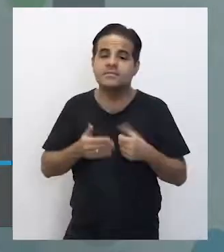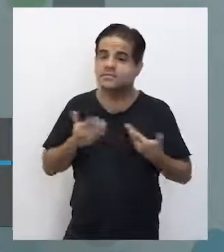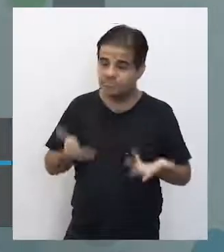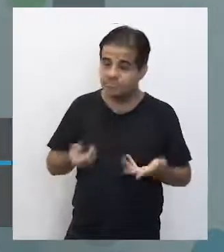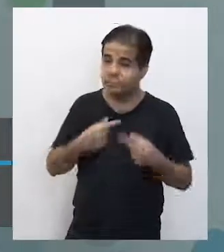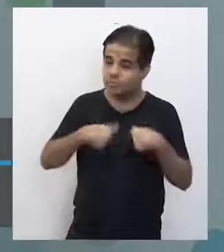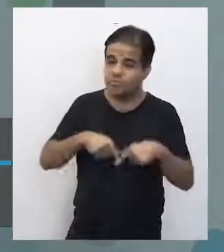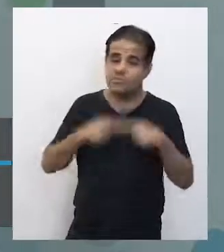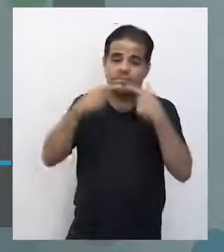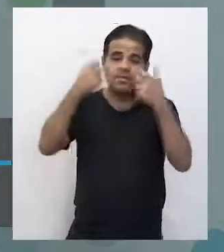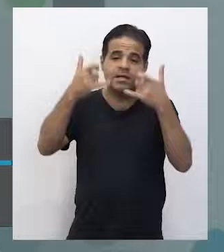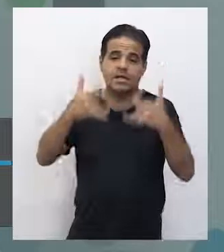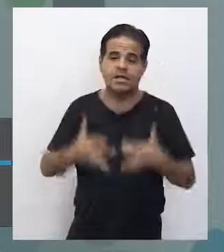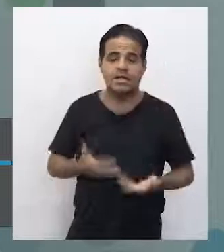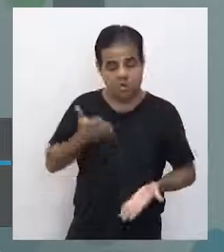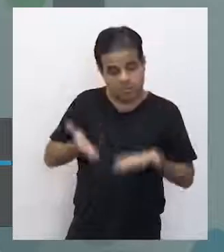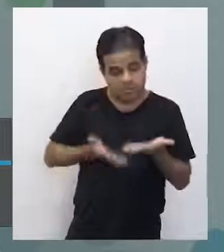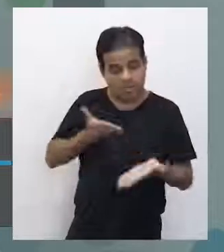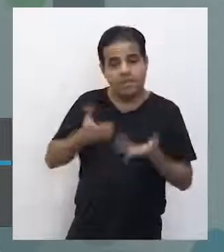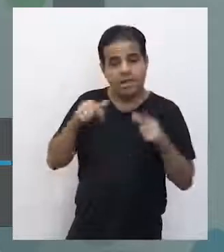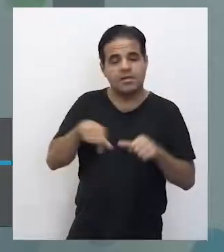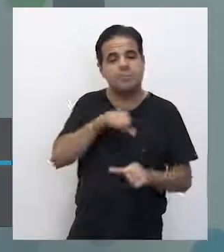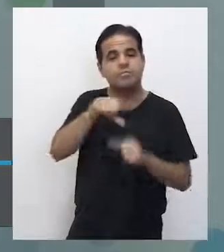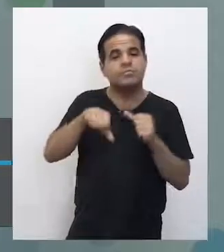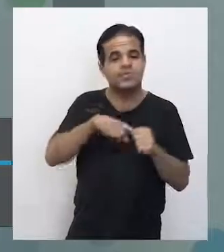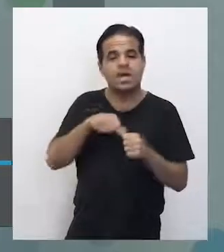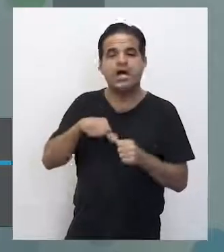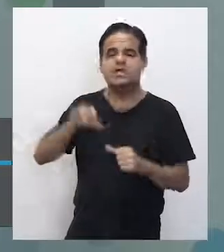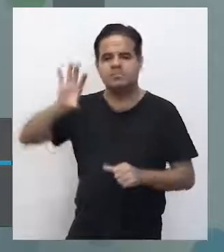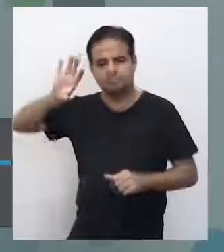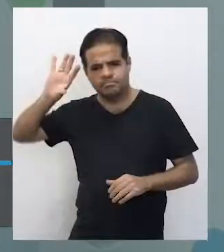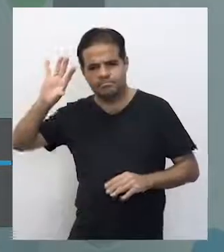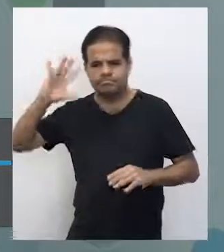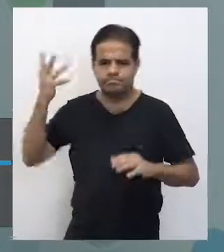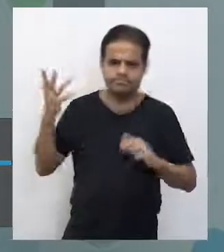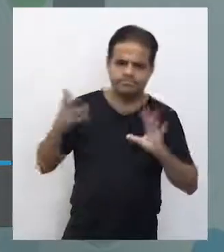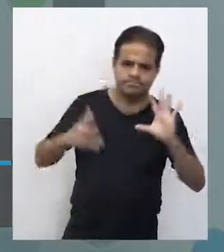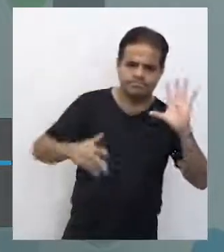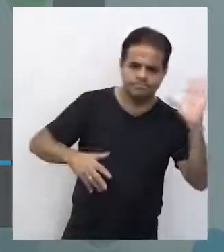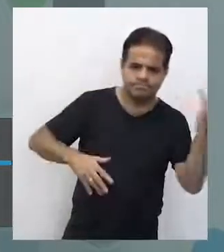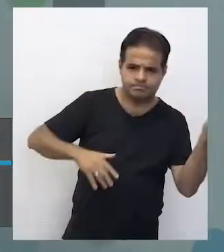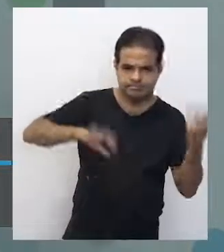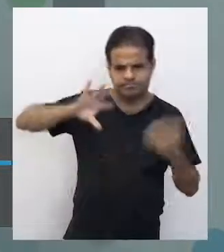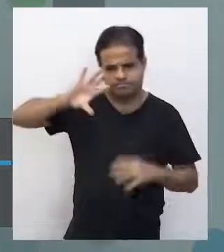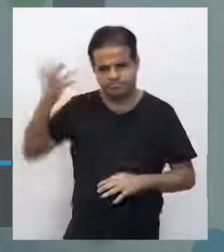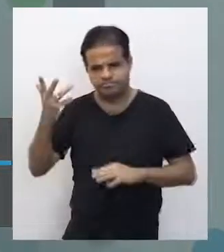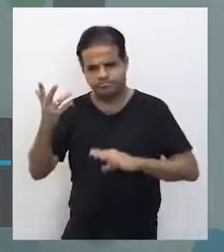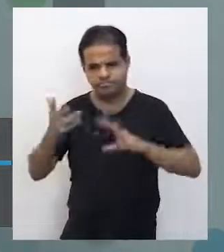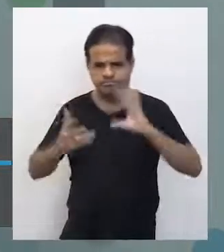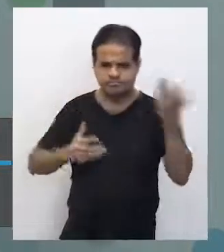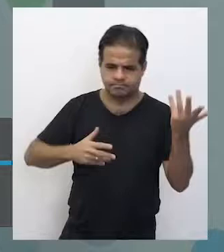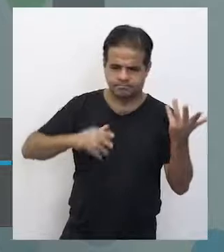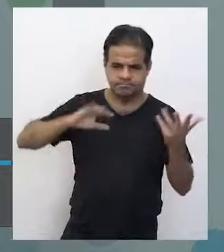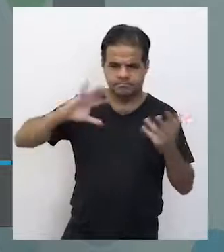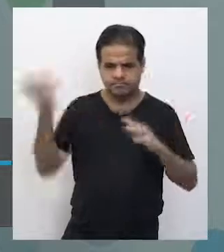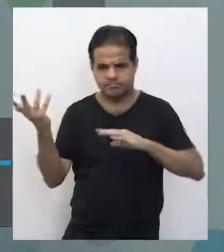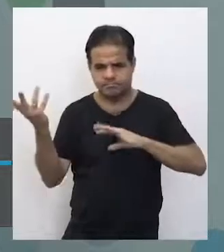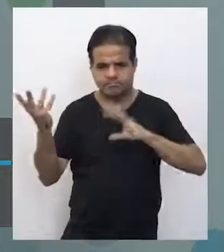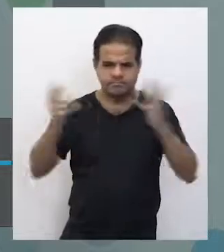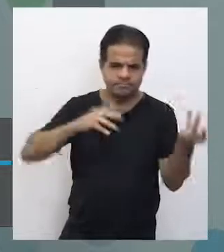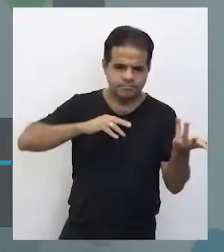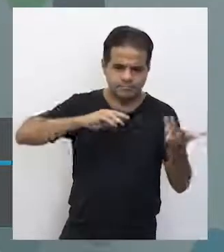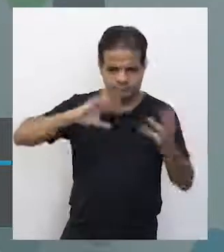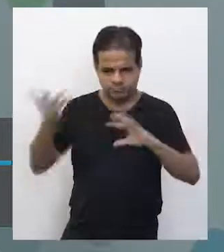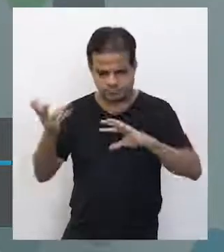gente está falando. Eu tratei aqui de mudanças climáticas, esse é o tema dessa sequência de atividades do material que